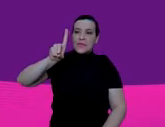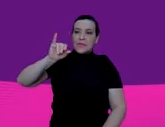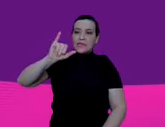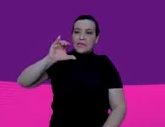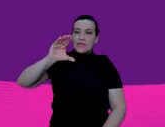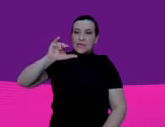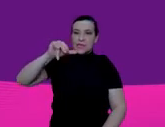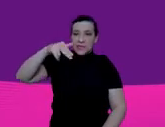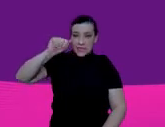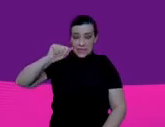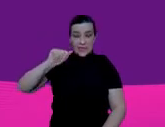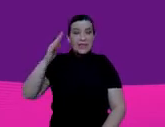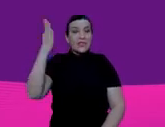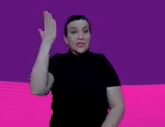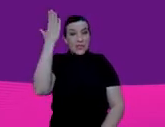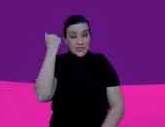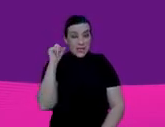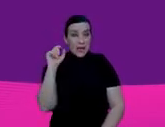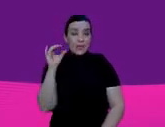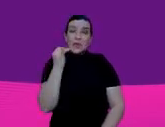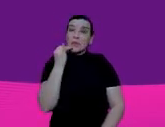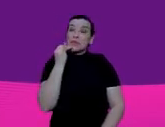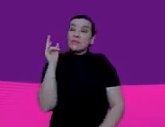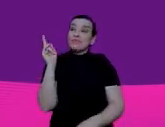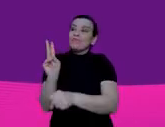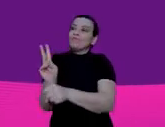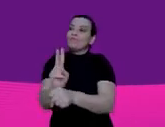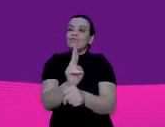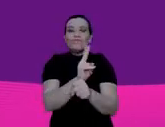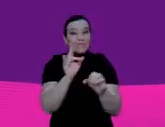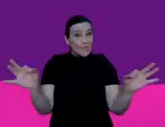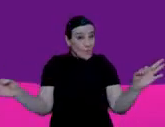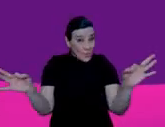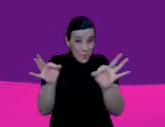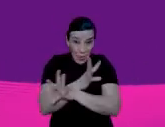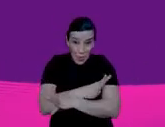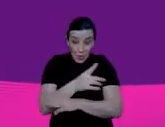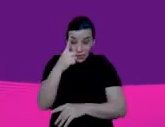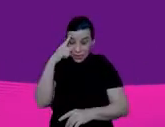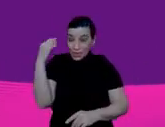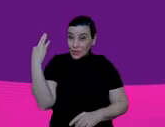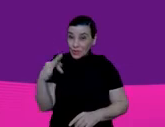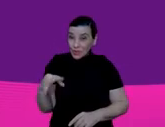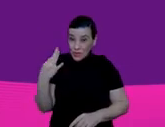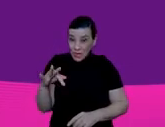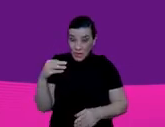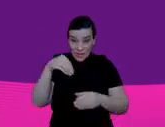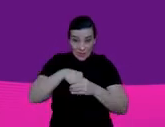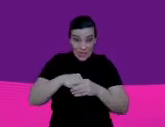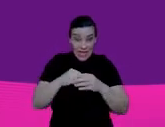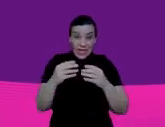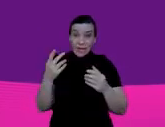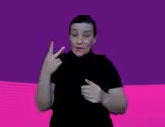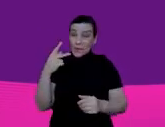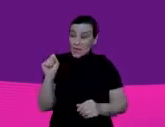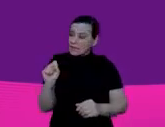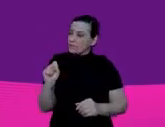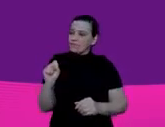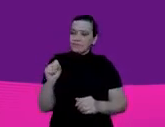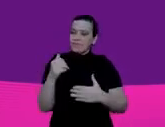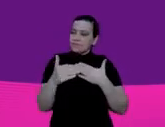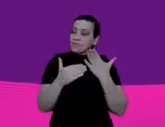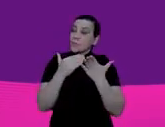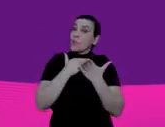não termina aqui com a cefaleia no pronto-socorro. Pelo contrário, aqui ele só começa. Esse paciente precisa